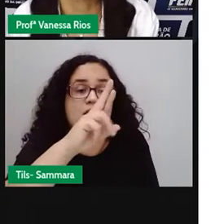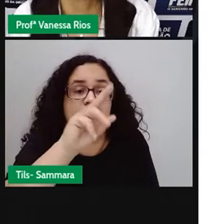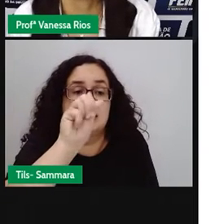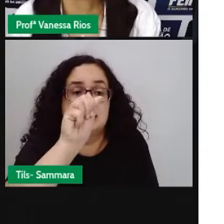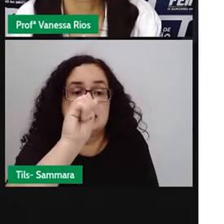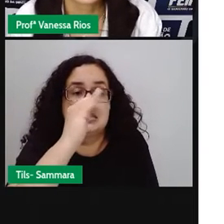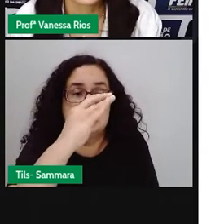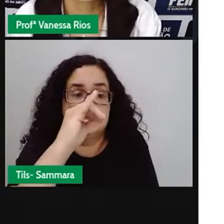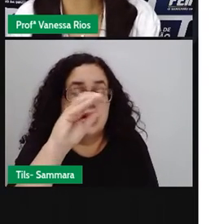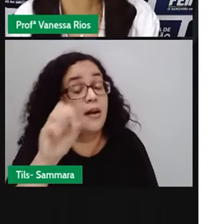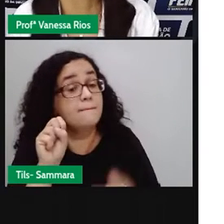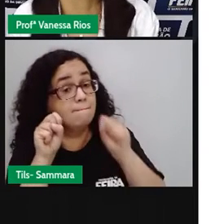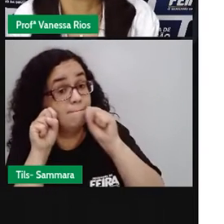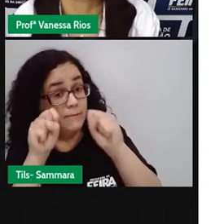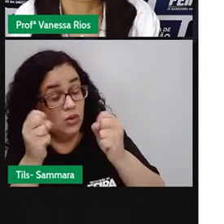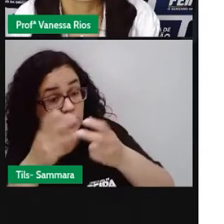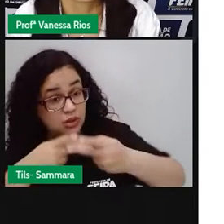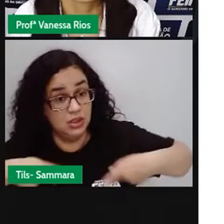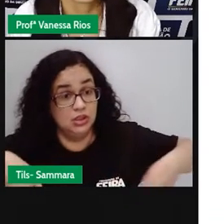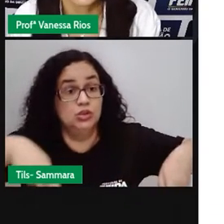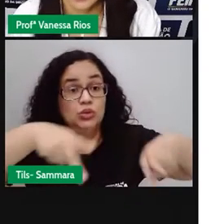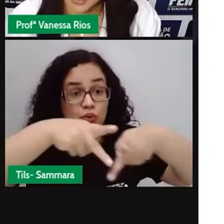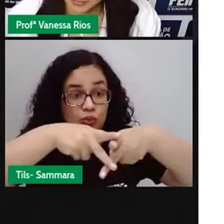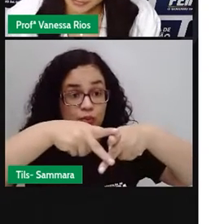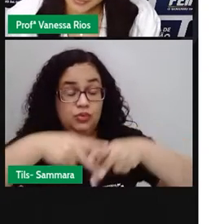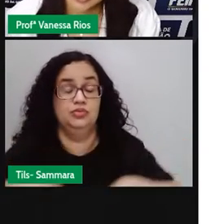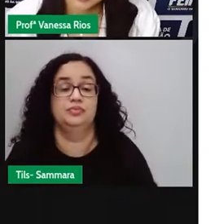significado, poder do povo.